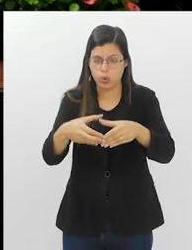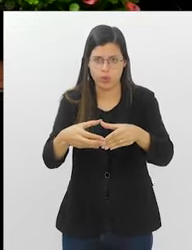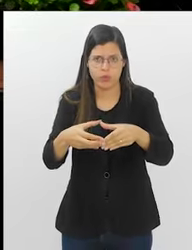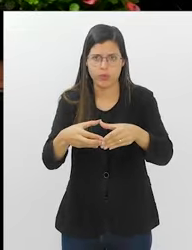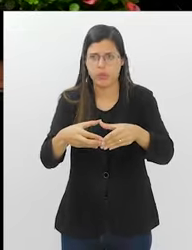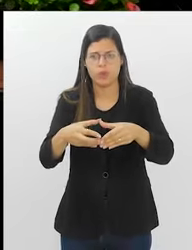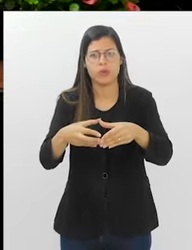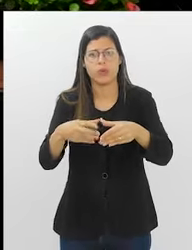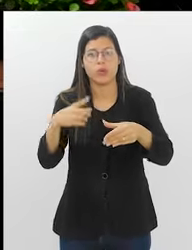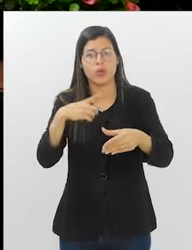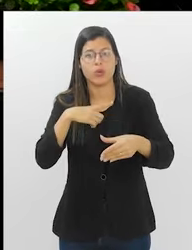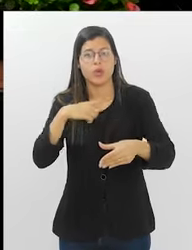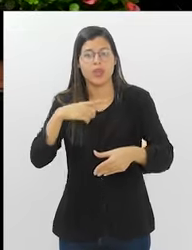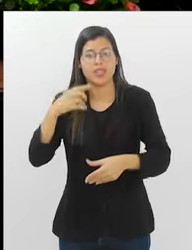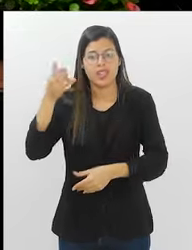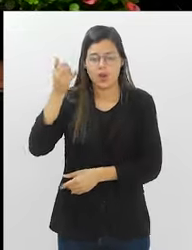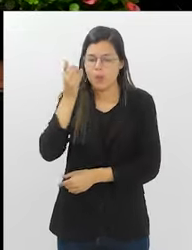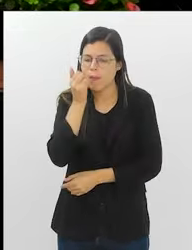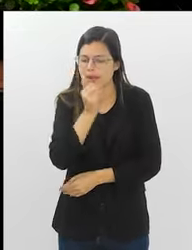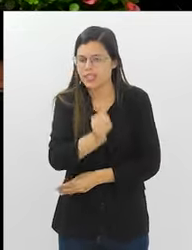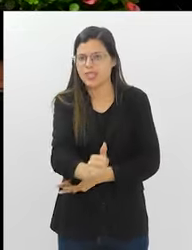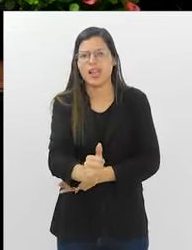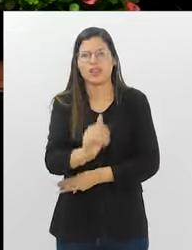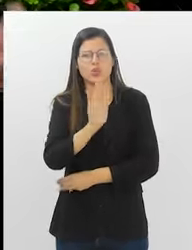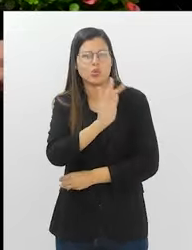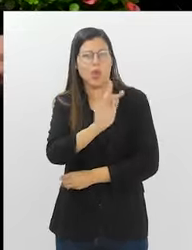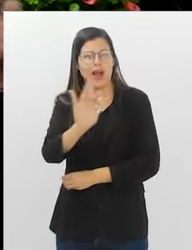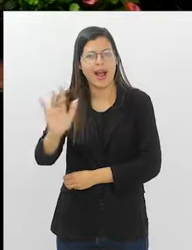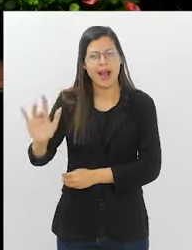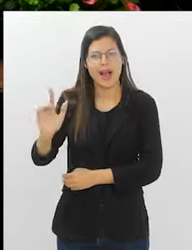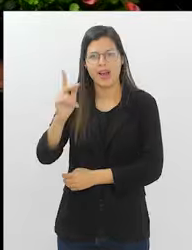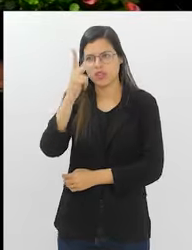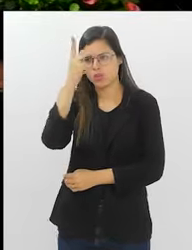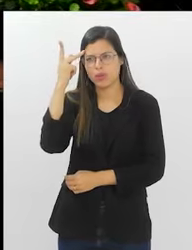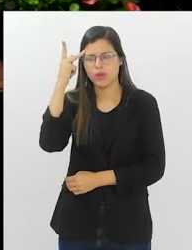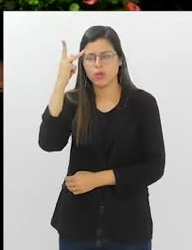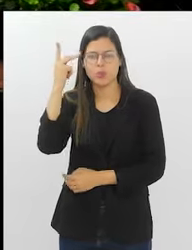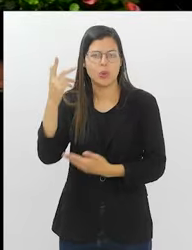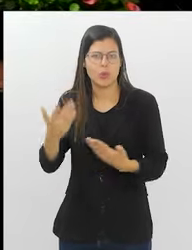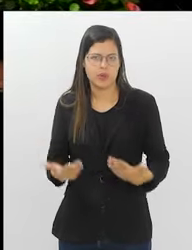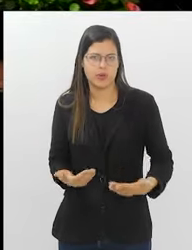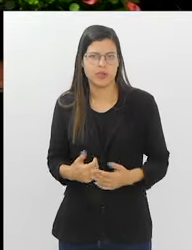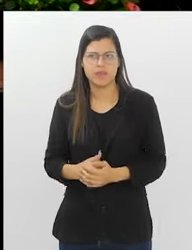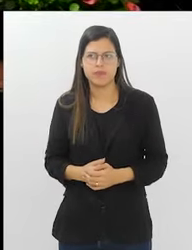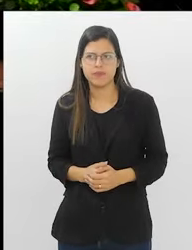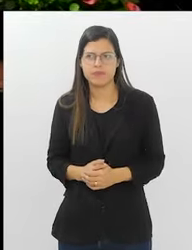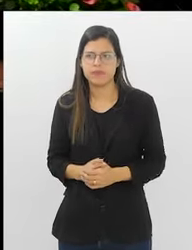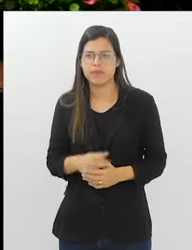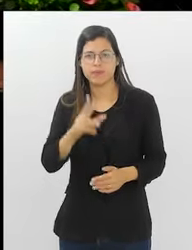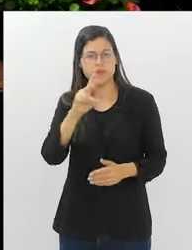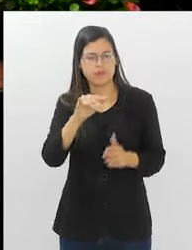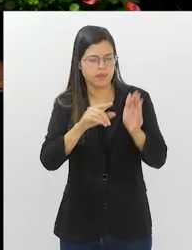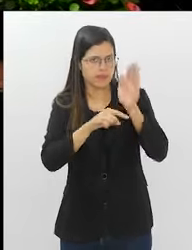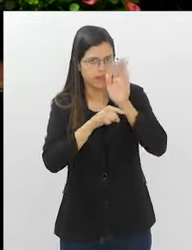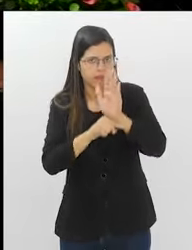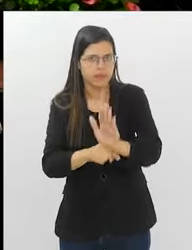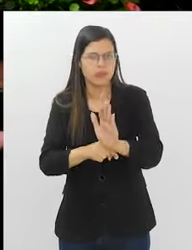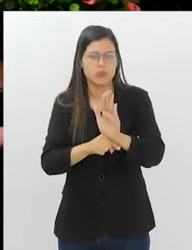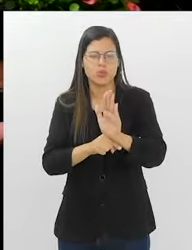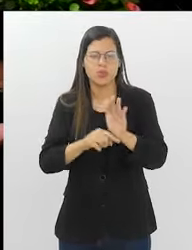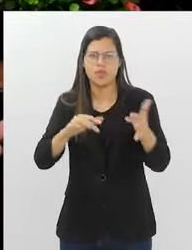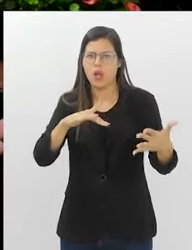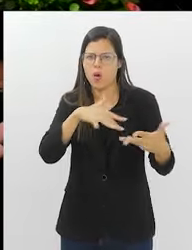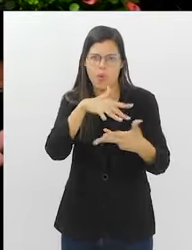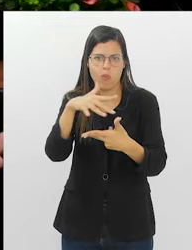coletiva. É quando vem uma mensagem que vai tocar milhões, quando vem algo que vai... ajudar